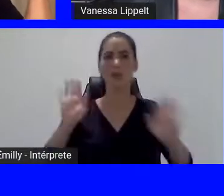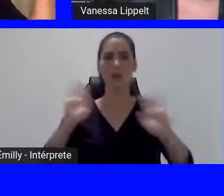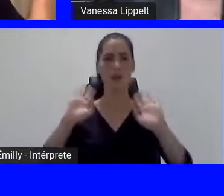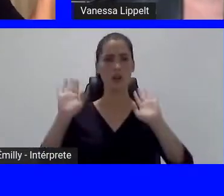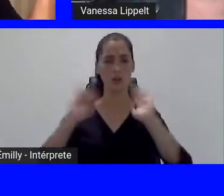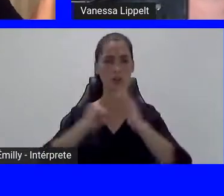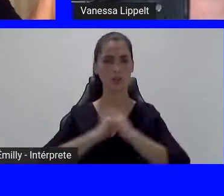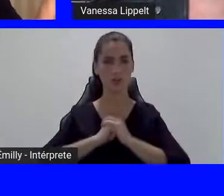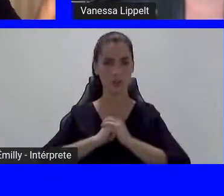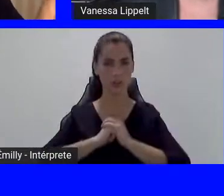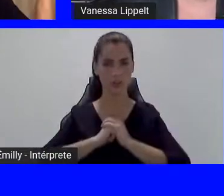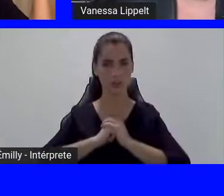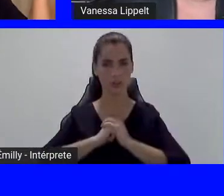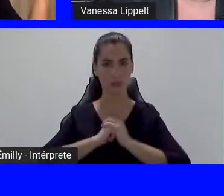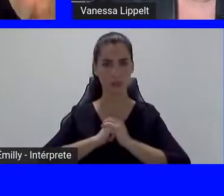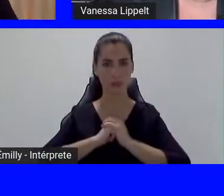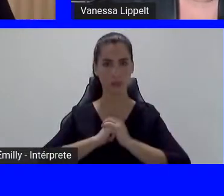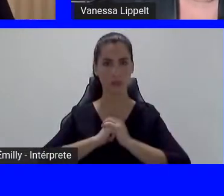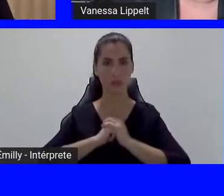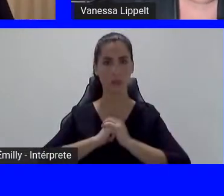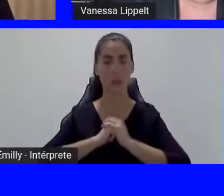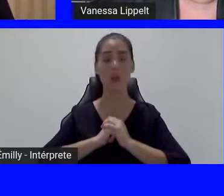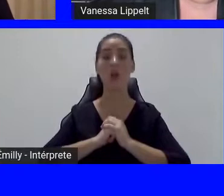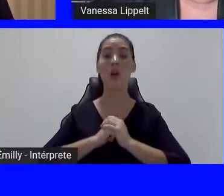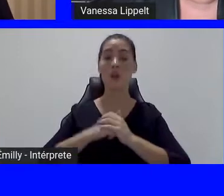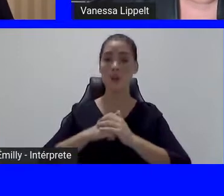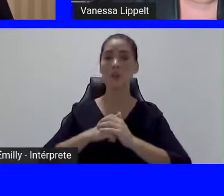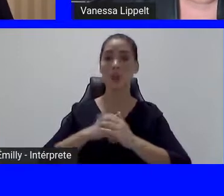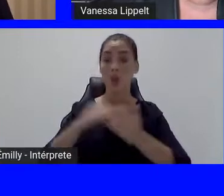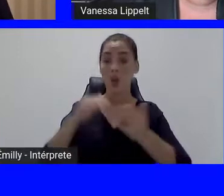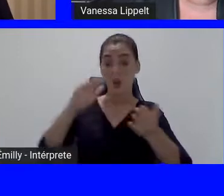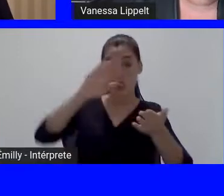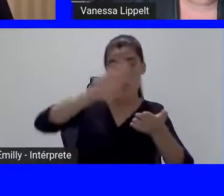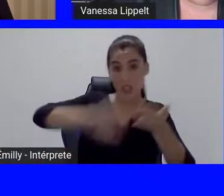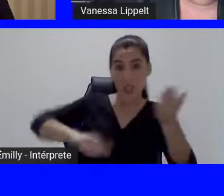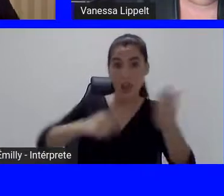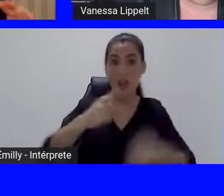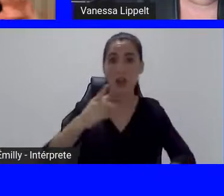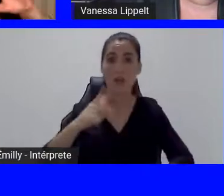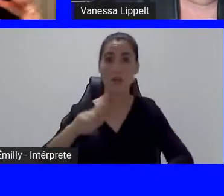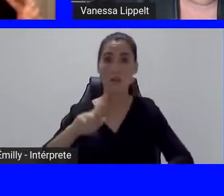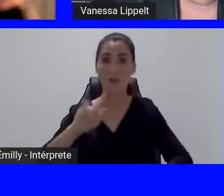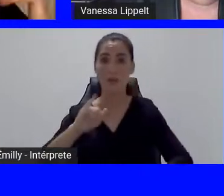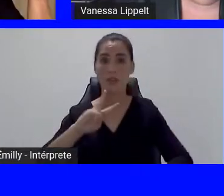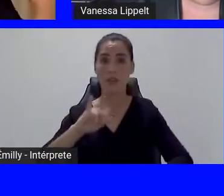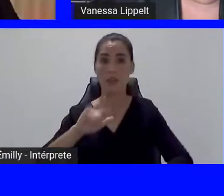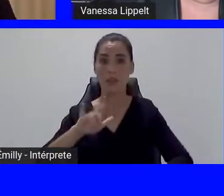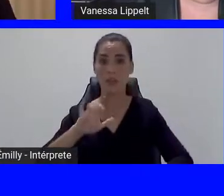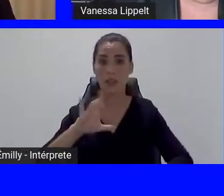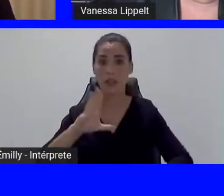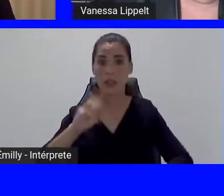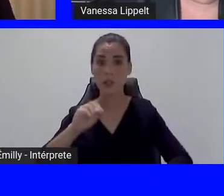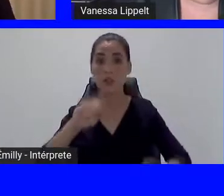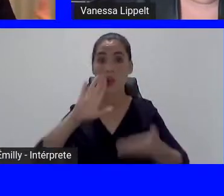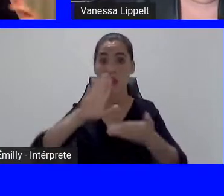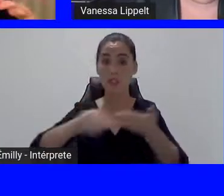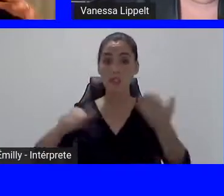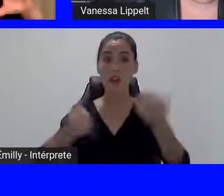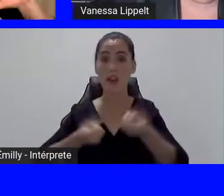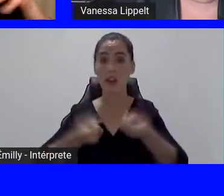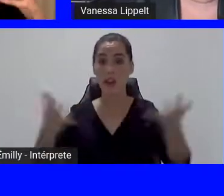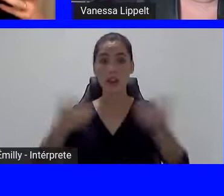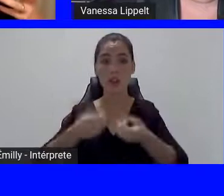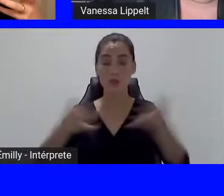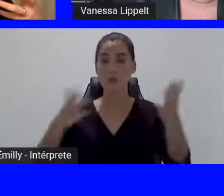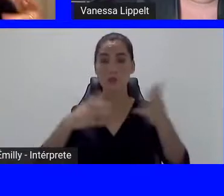gordura, os gastos excessivos com supérfluos. Do outro lado, uma reforma tributária que gere crescimento para o país.